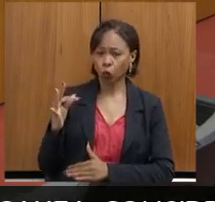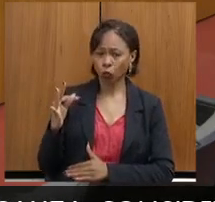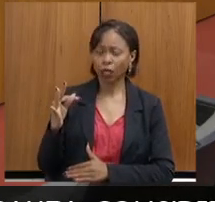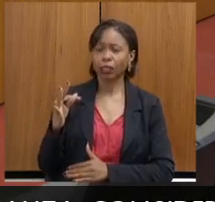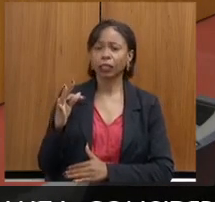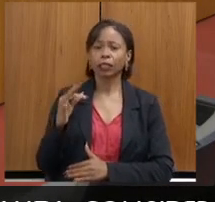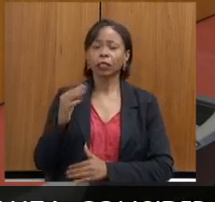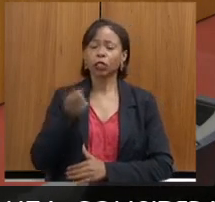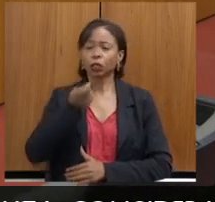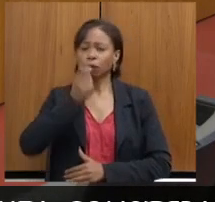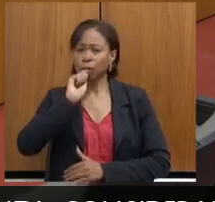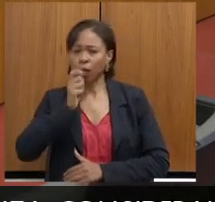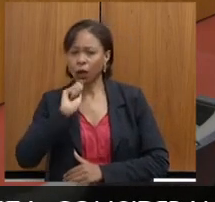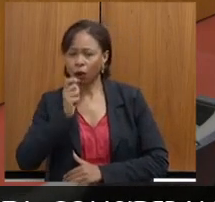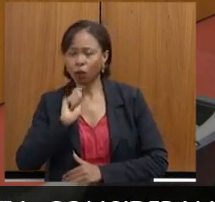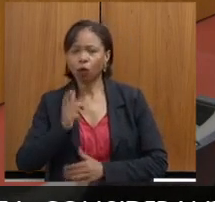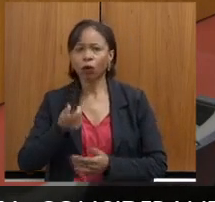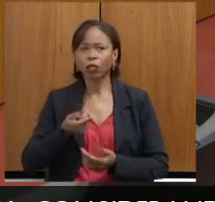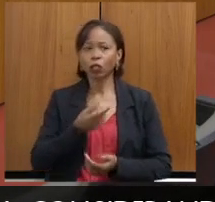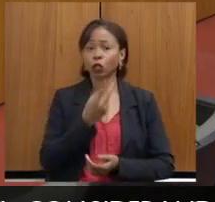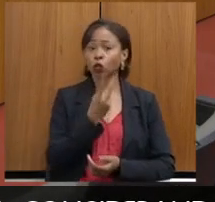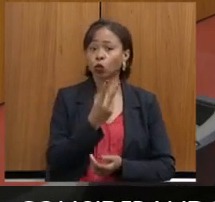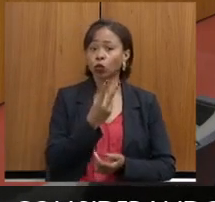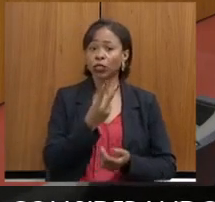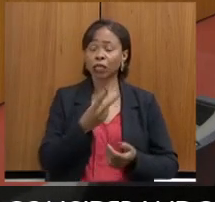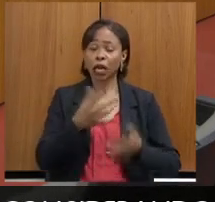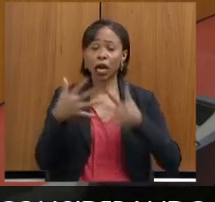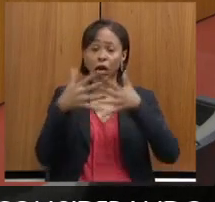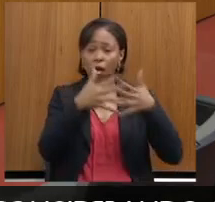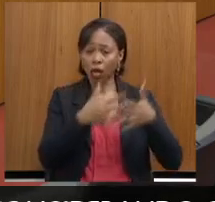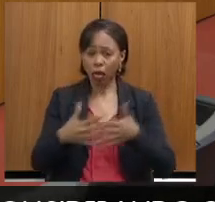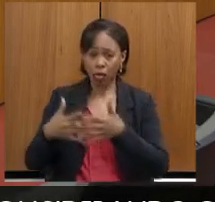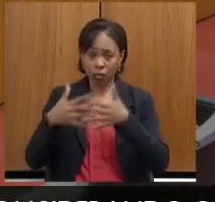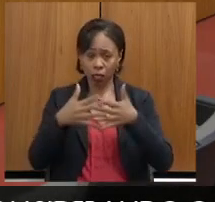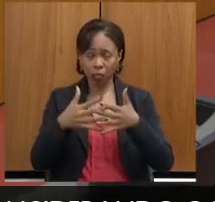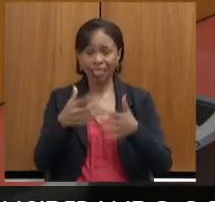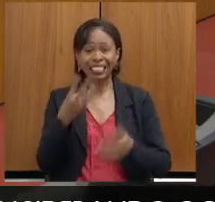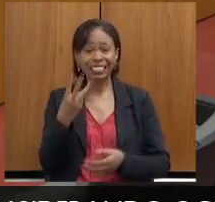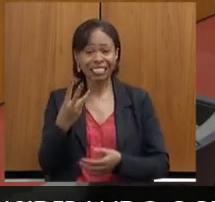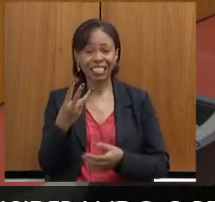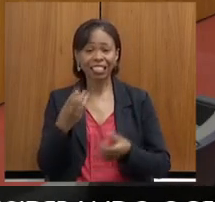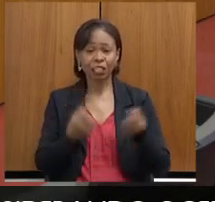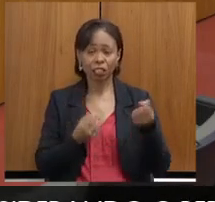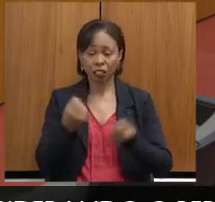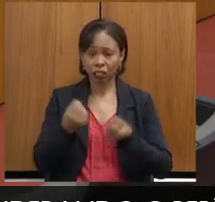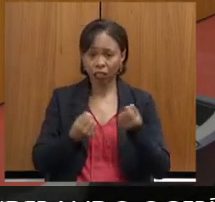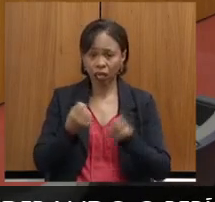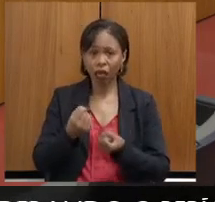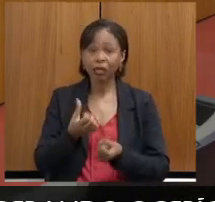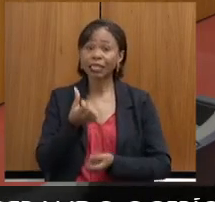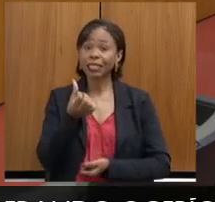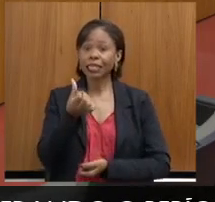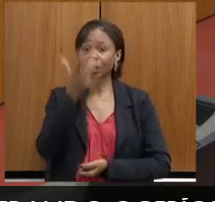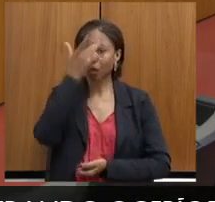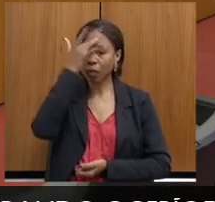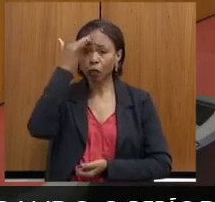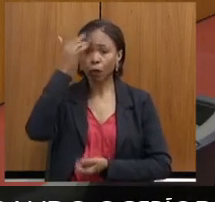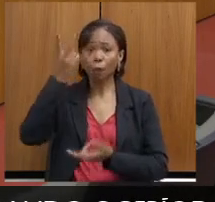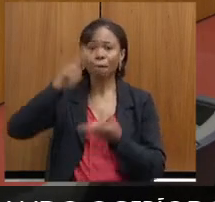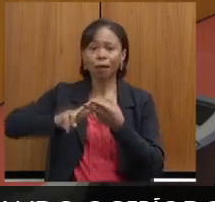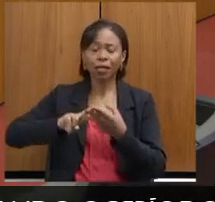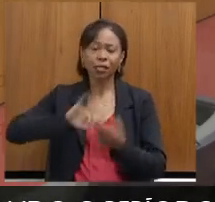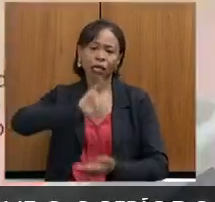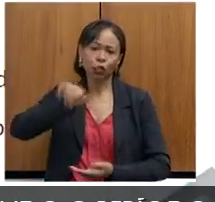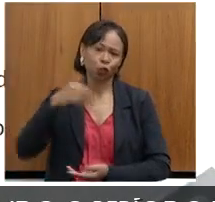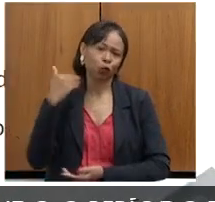duas carretas três veículos de passeio e seis pessoas presos ali em Juiz de Fora com a